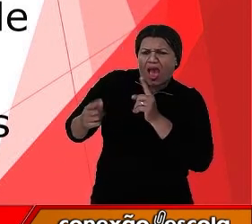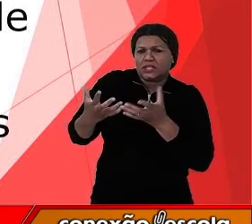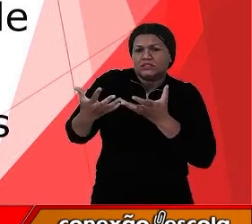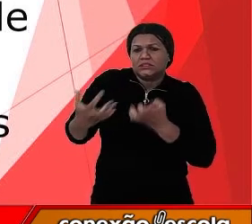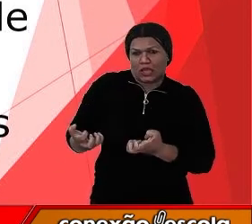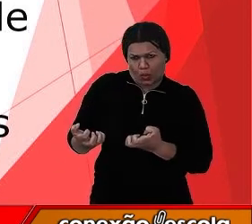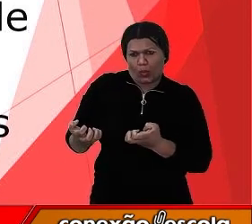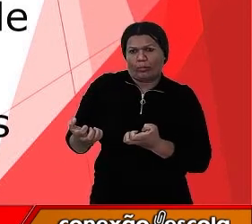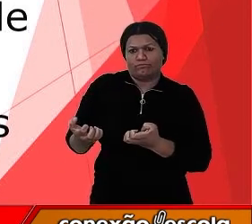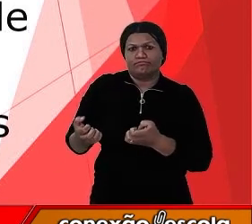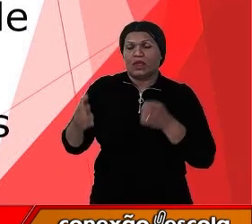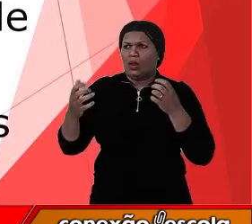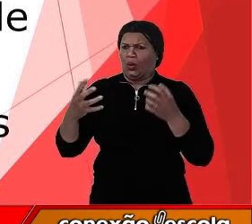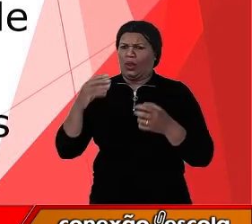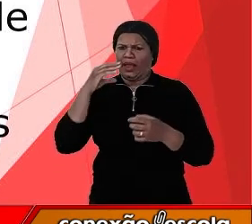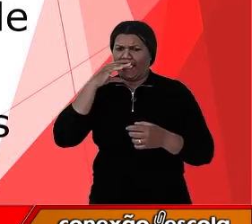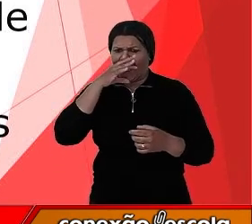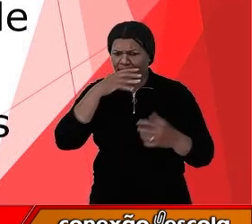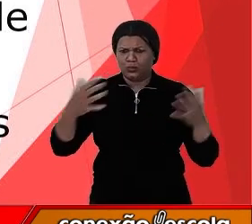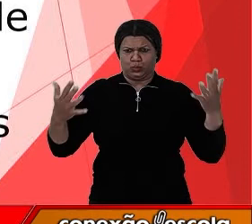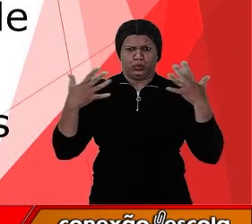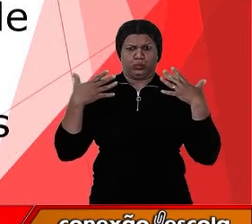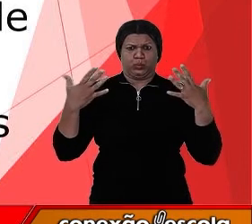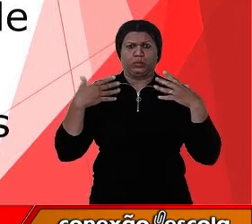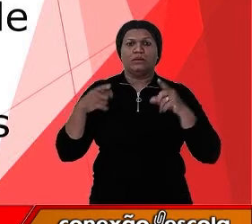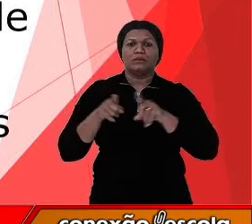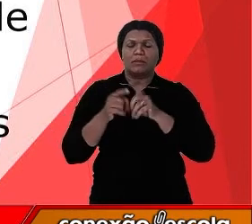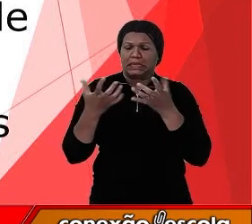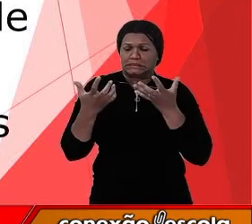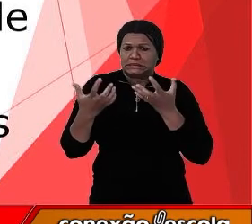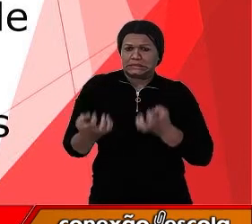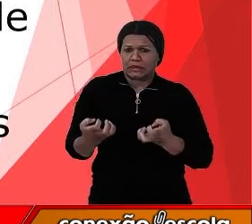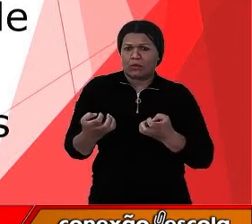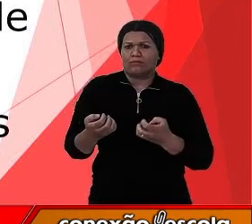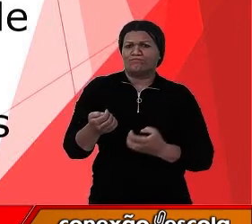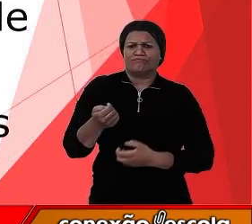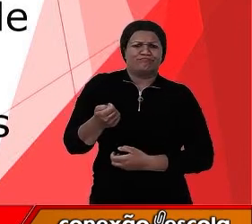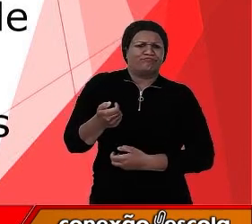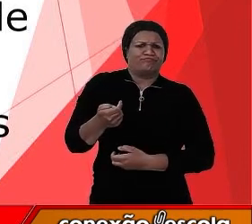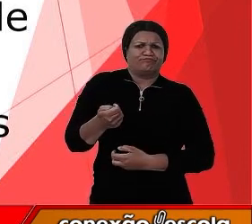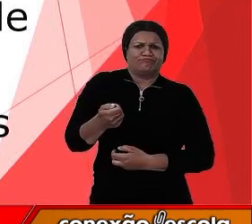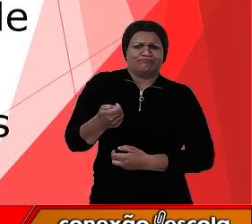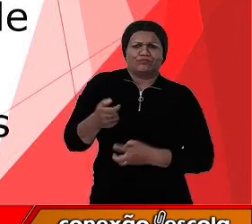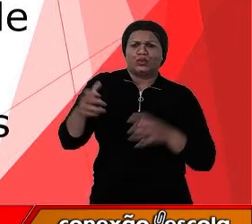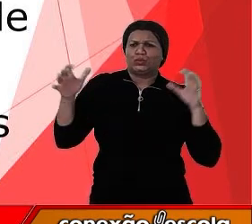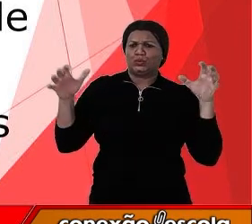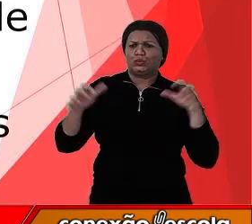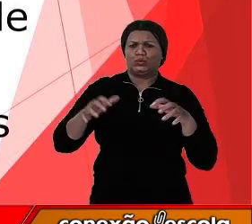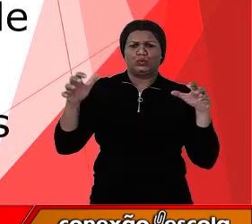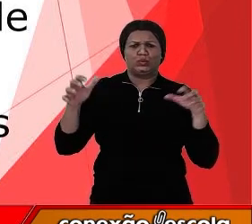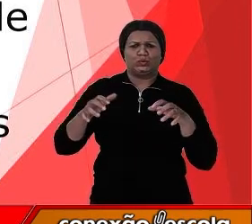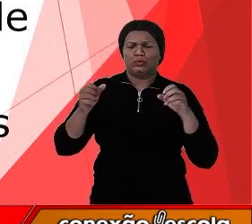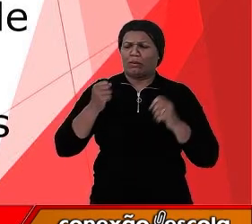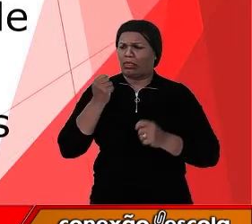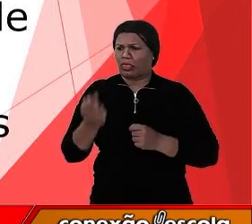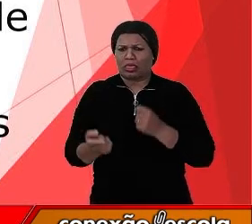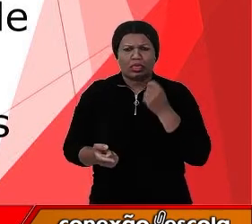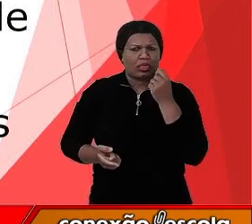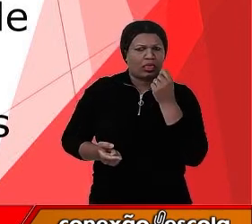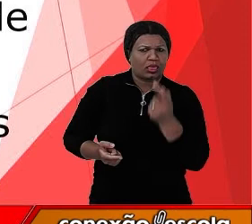quente e seco existe ali uma pouca ocorrência de chuva tem amigão